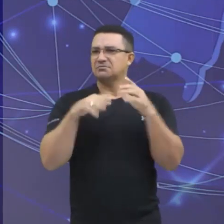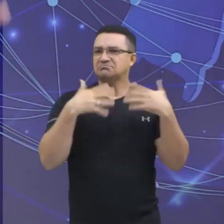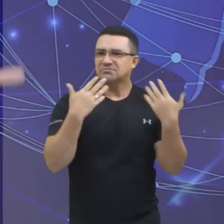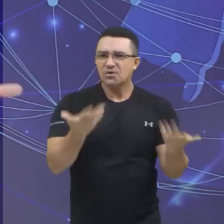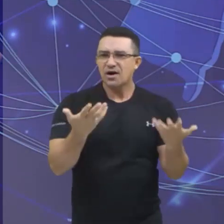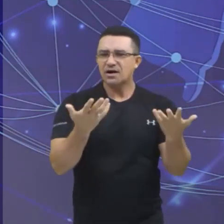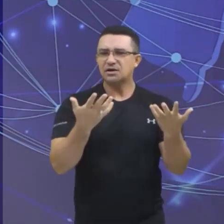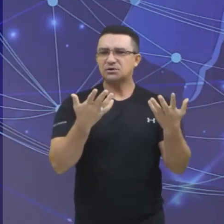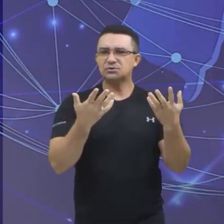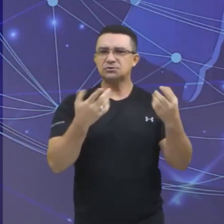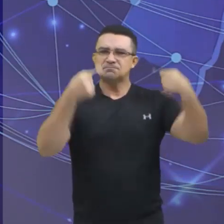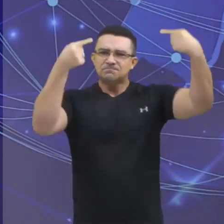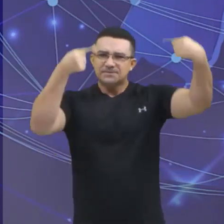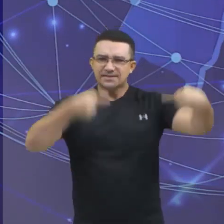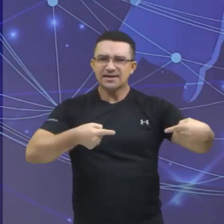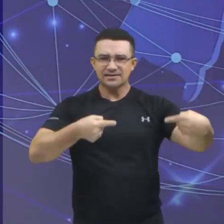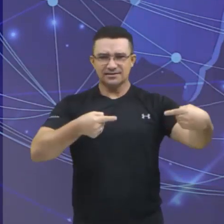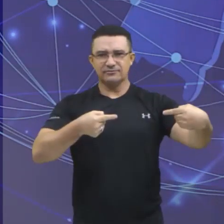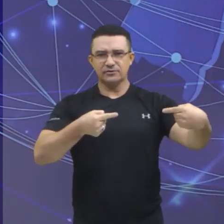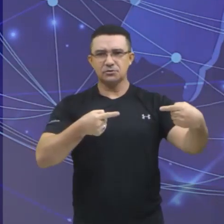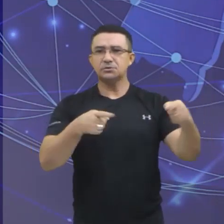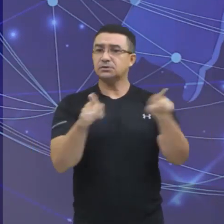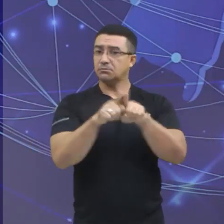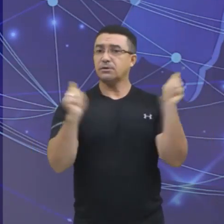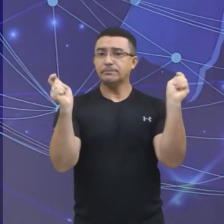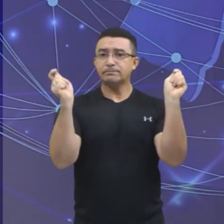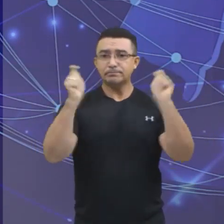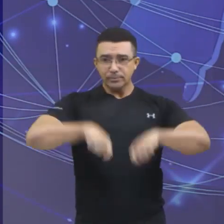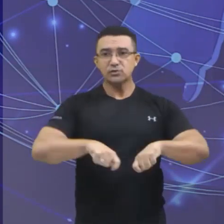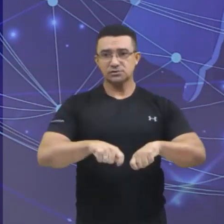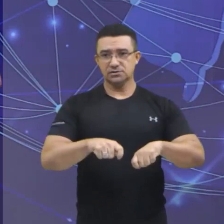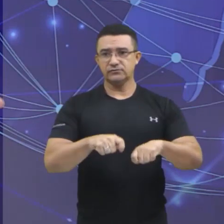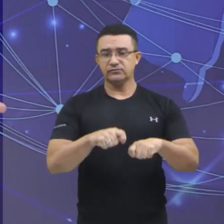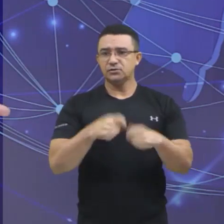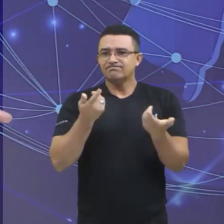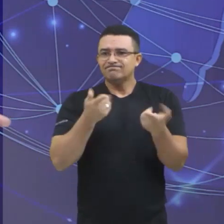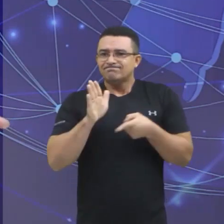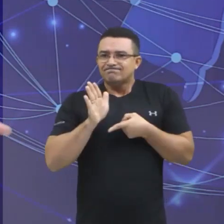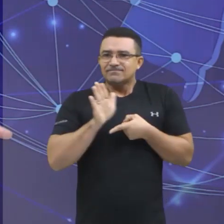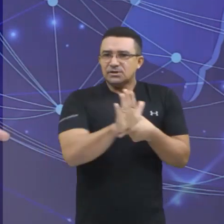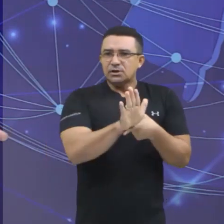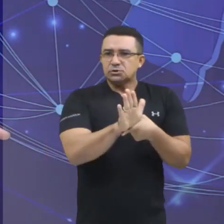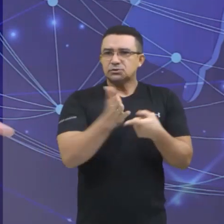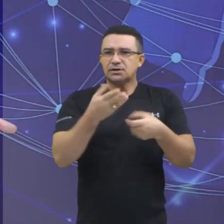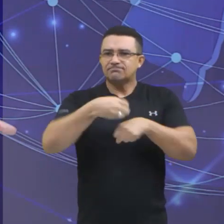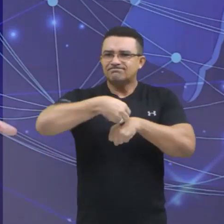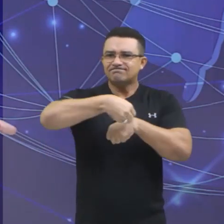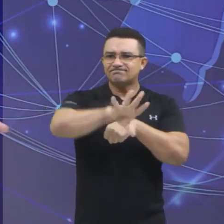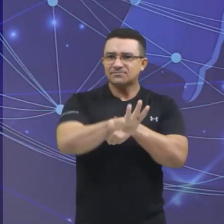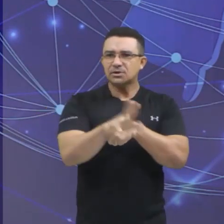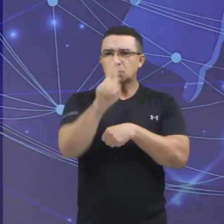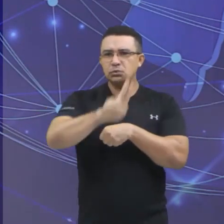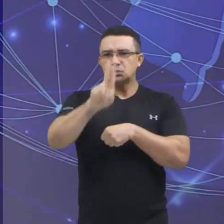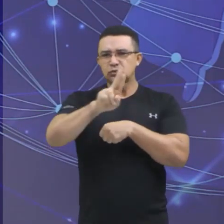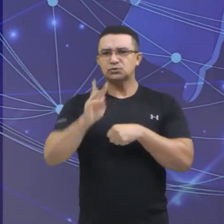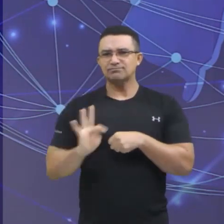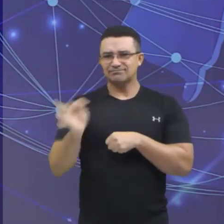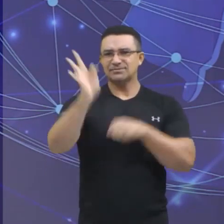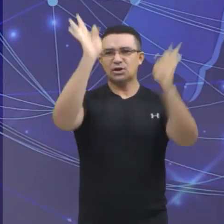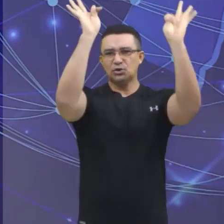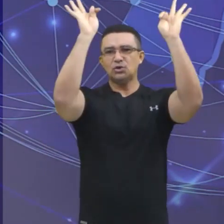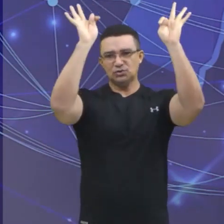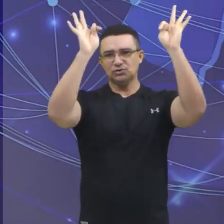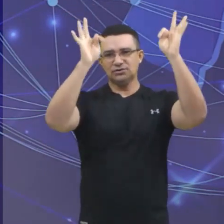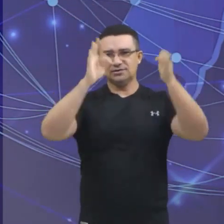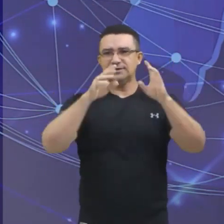os desafios e possibilidades de contribuição do uso das tecnologias digitais para as